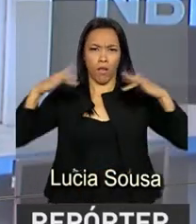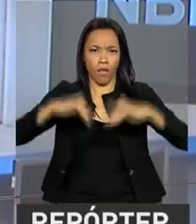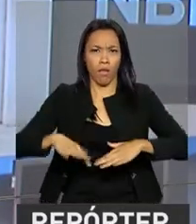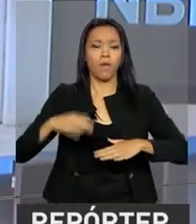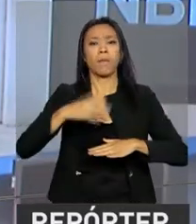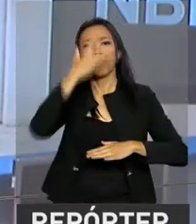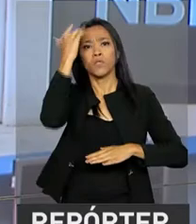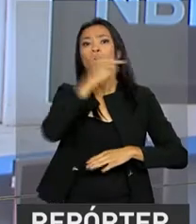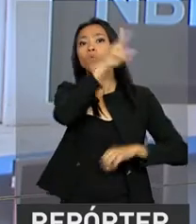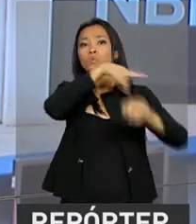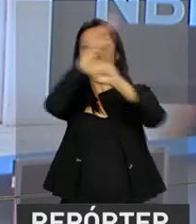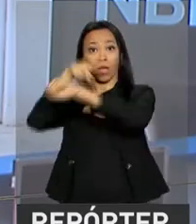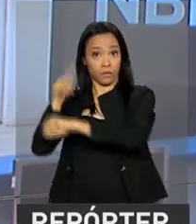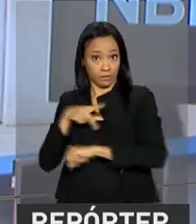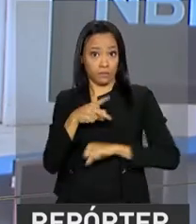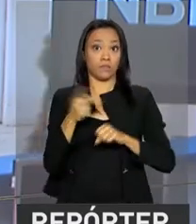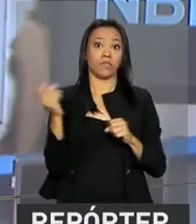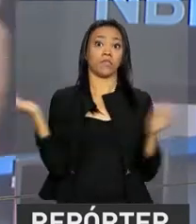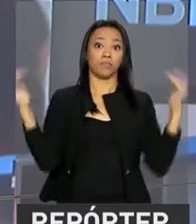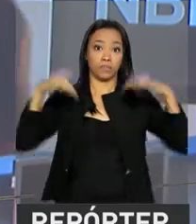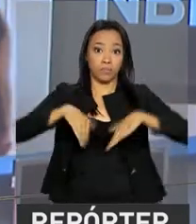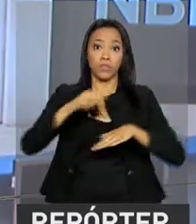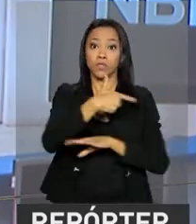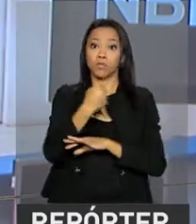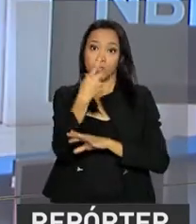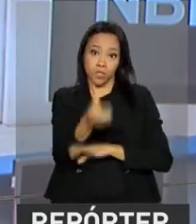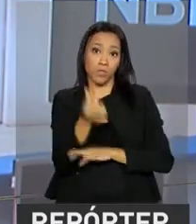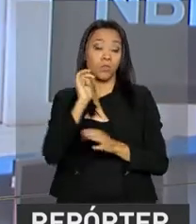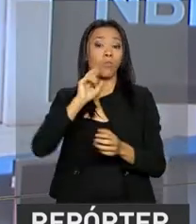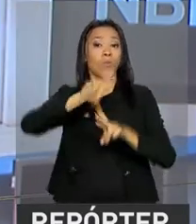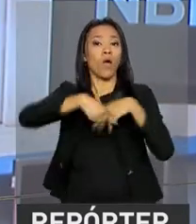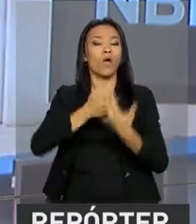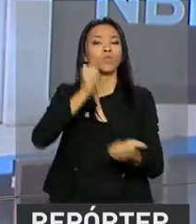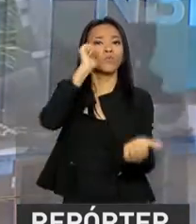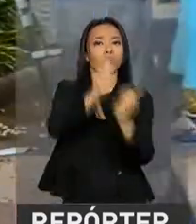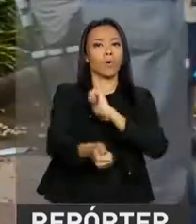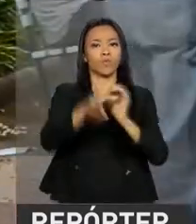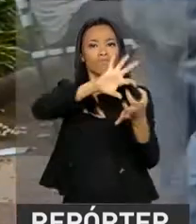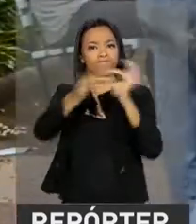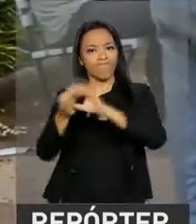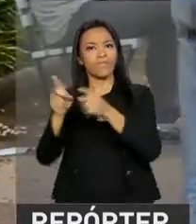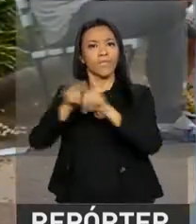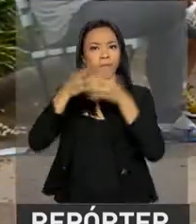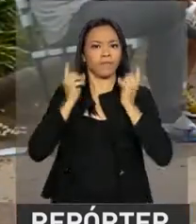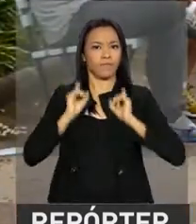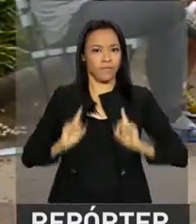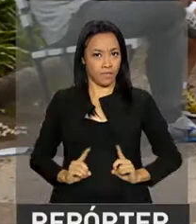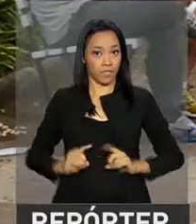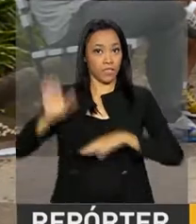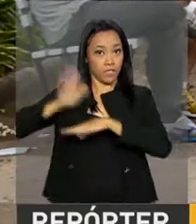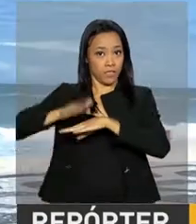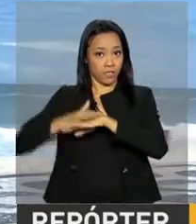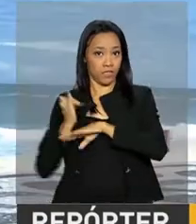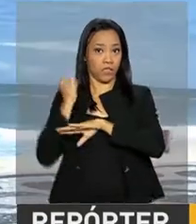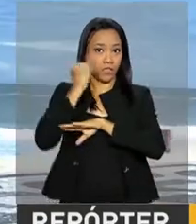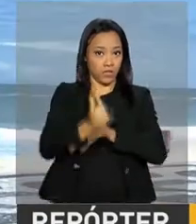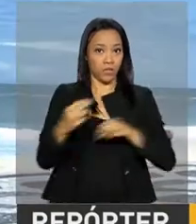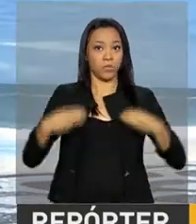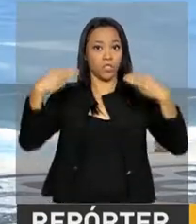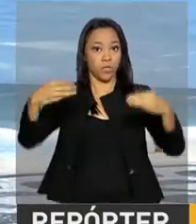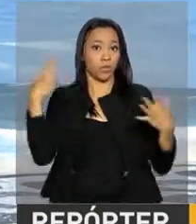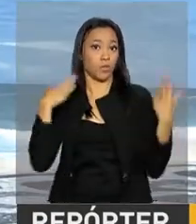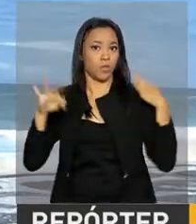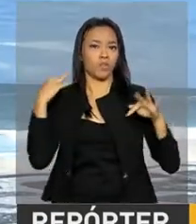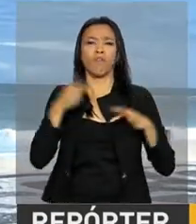em 2016 com os Jogos Olímpicos e Paralímpicos. Segundo dados do Ministério do Turismo, 6 milhões